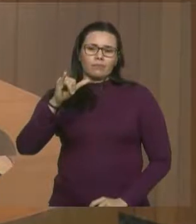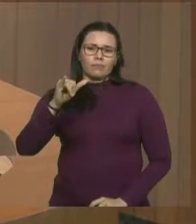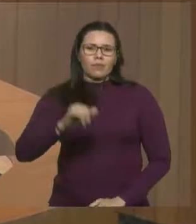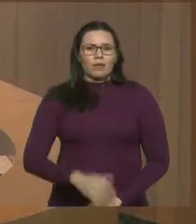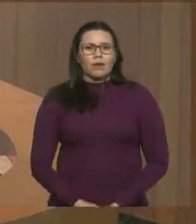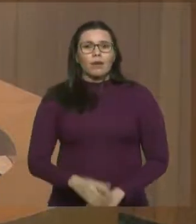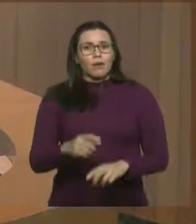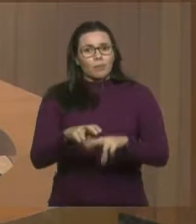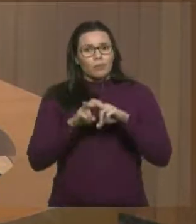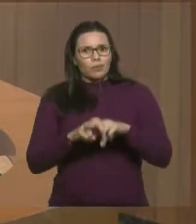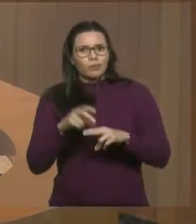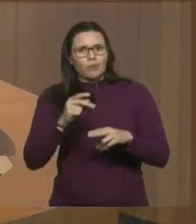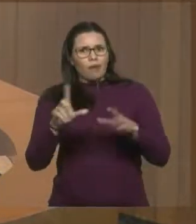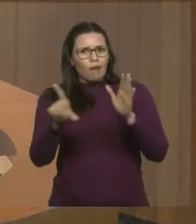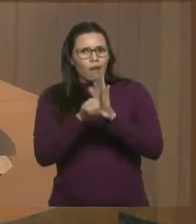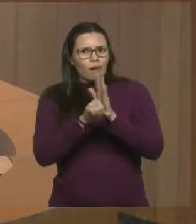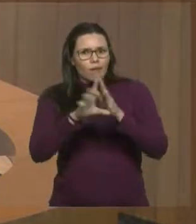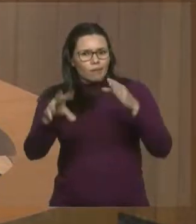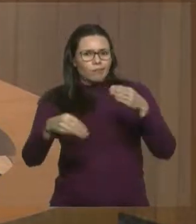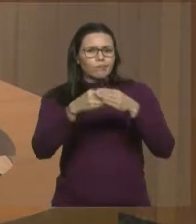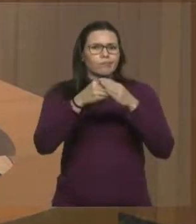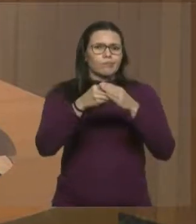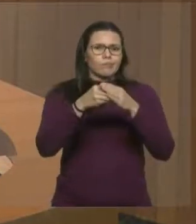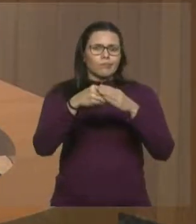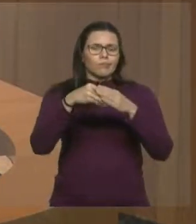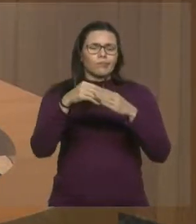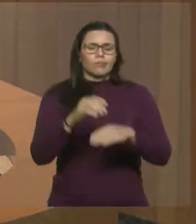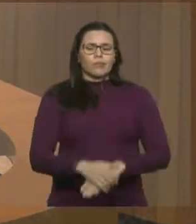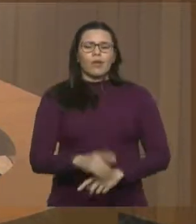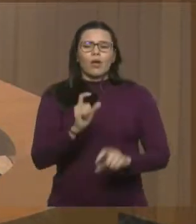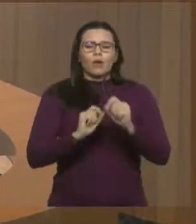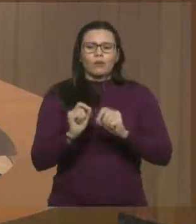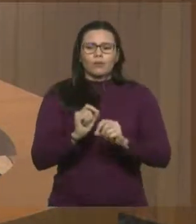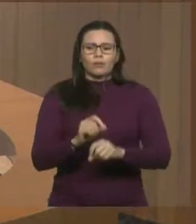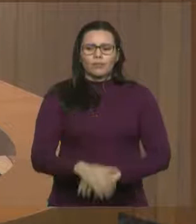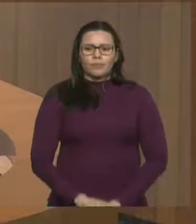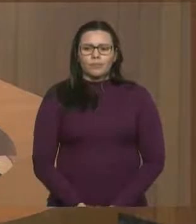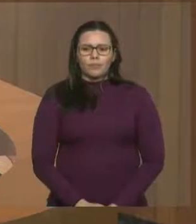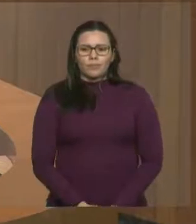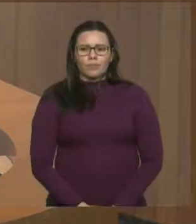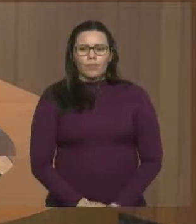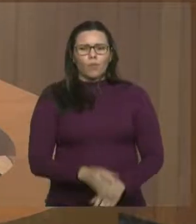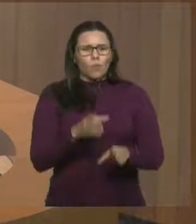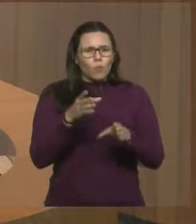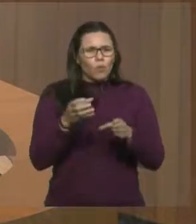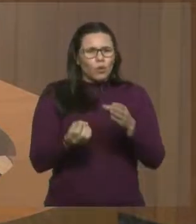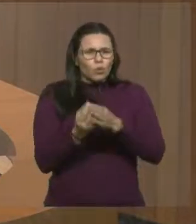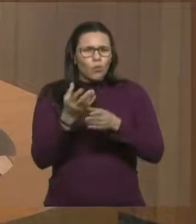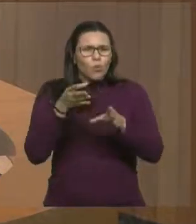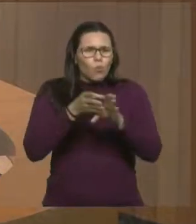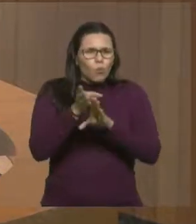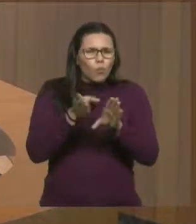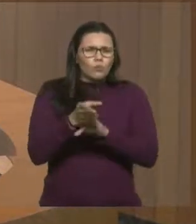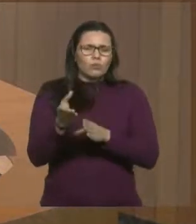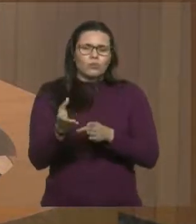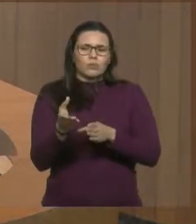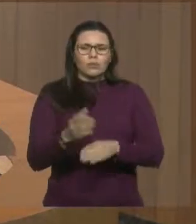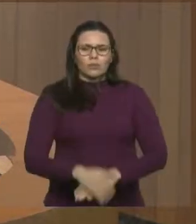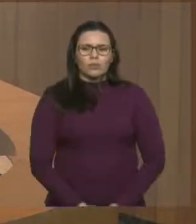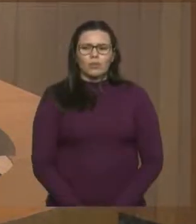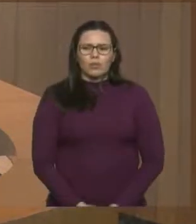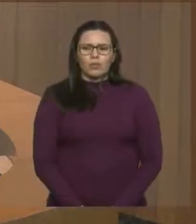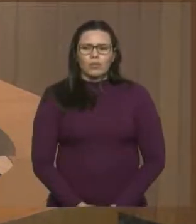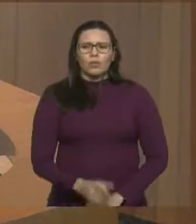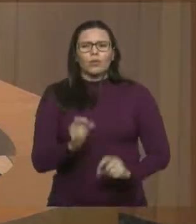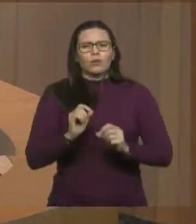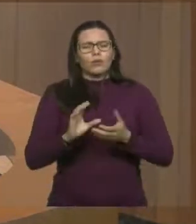com a lei complementar se criou um conselho consultivo do fundo também. E que este fundo colocaram de maneira,